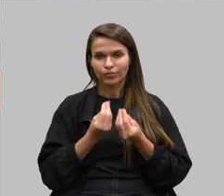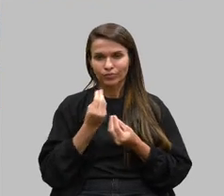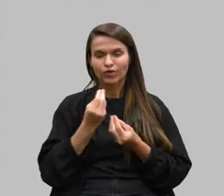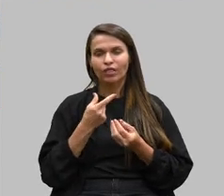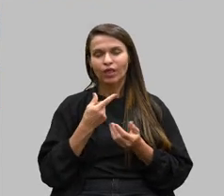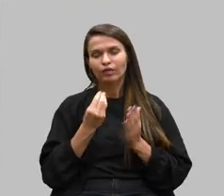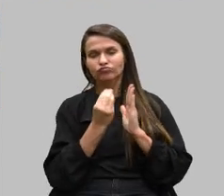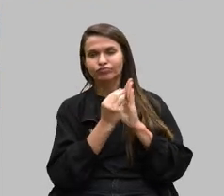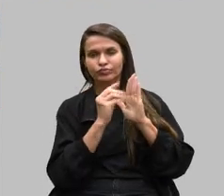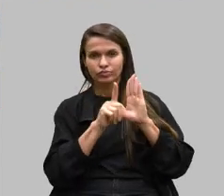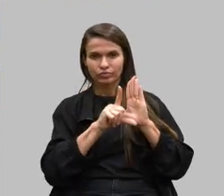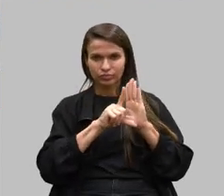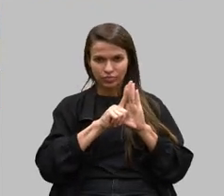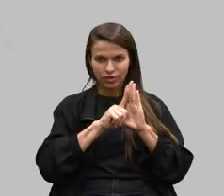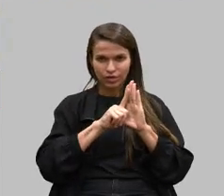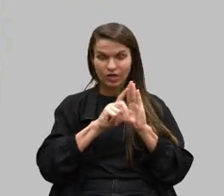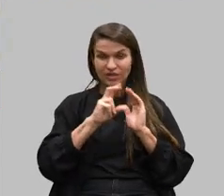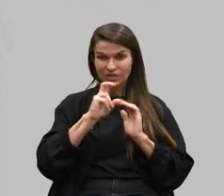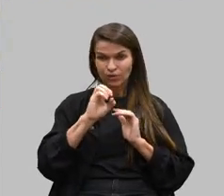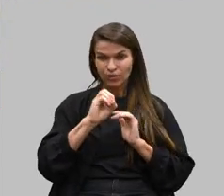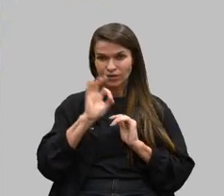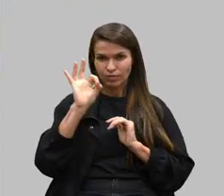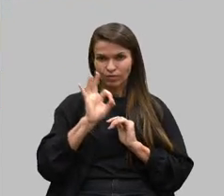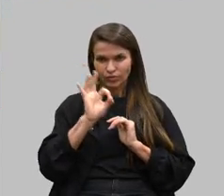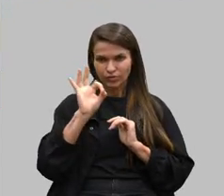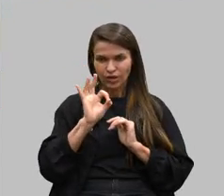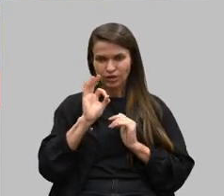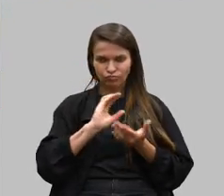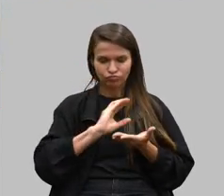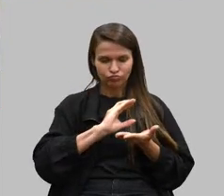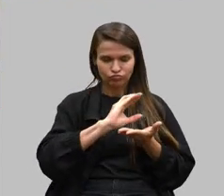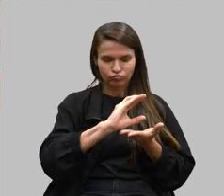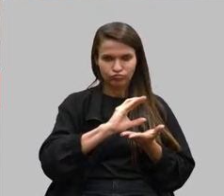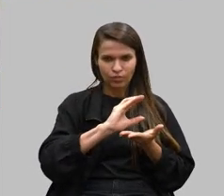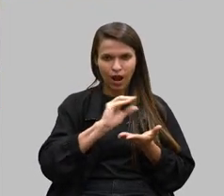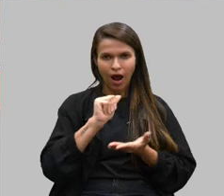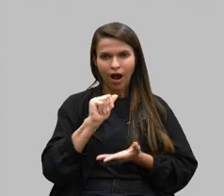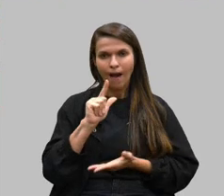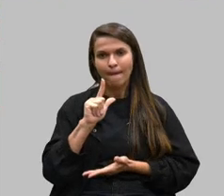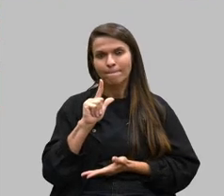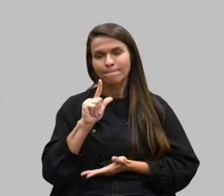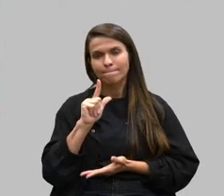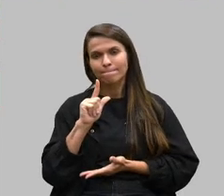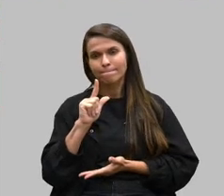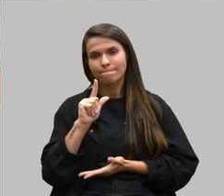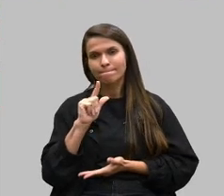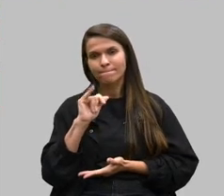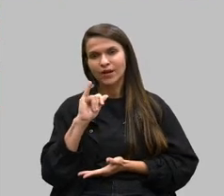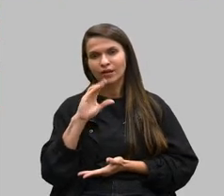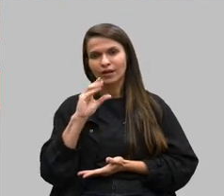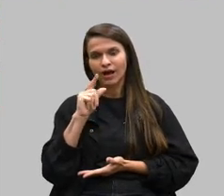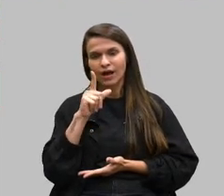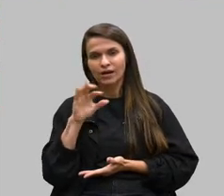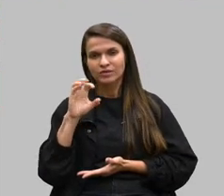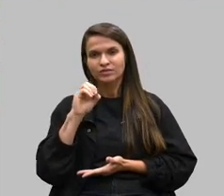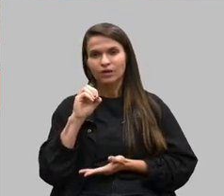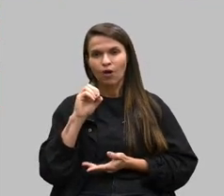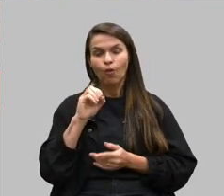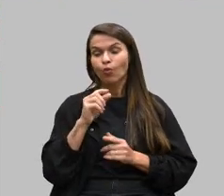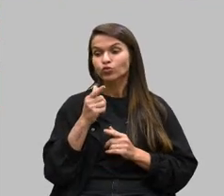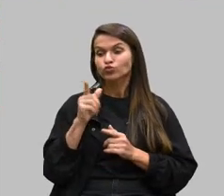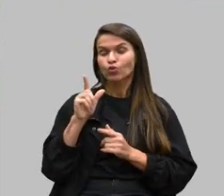lei 50% é de livre aplicação e 50% deve ser destinado